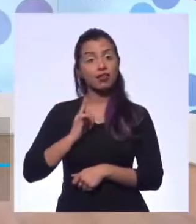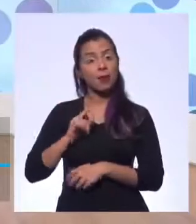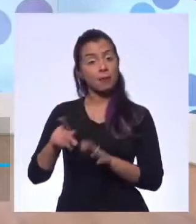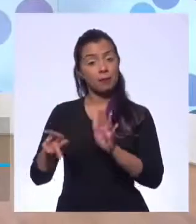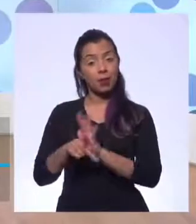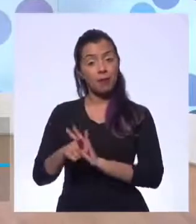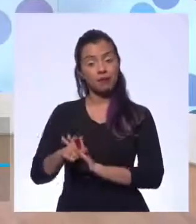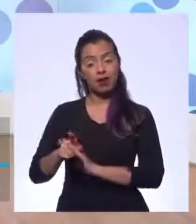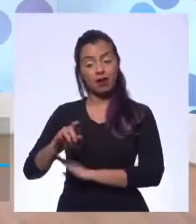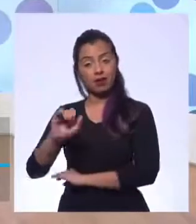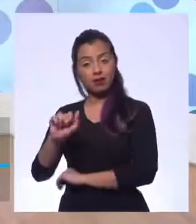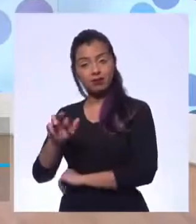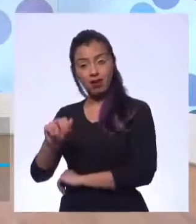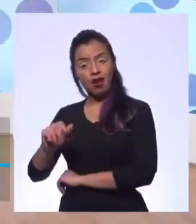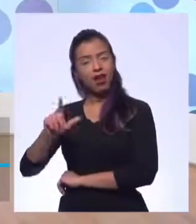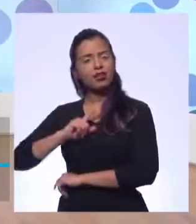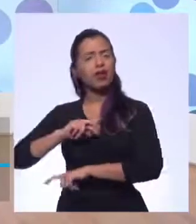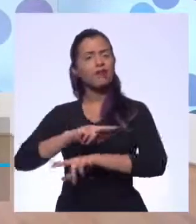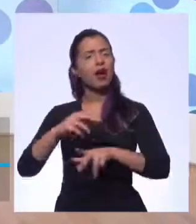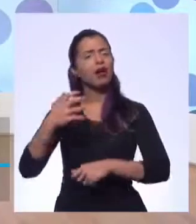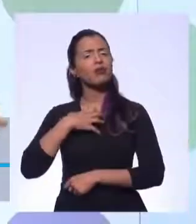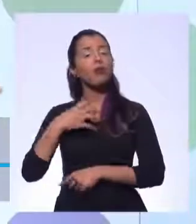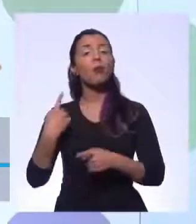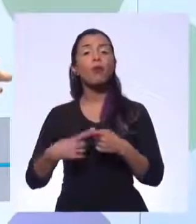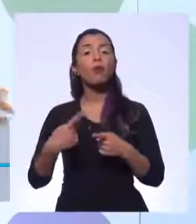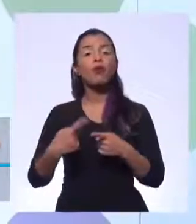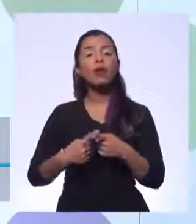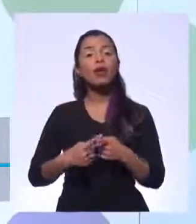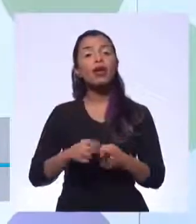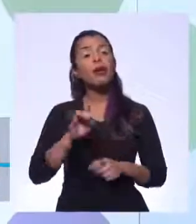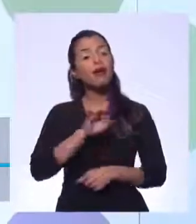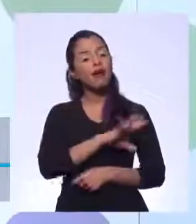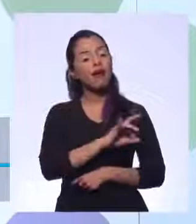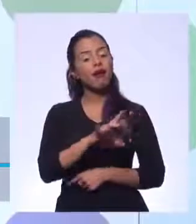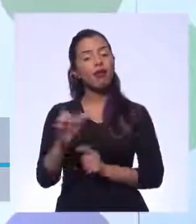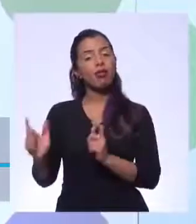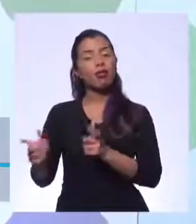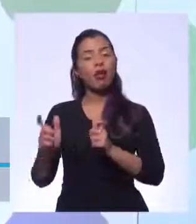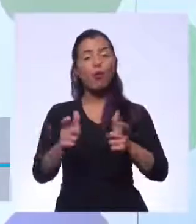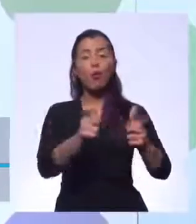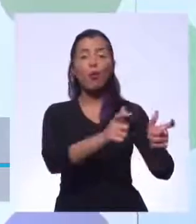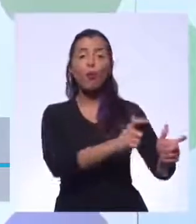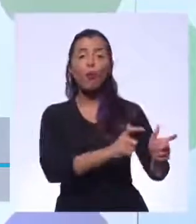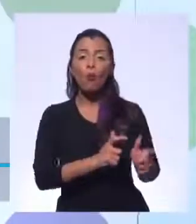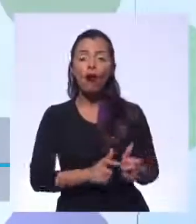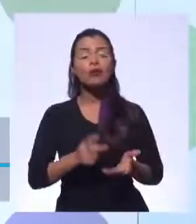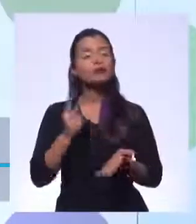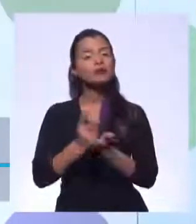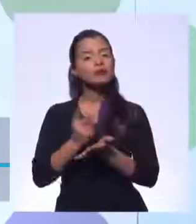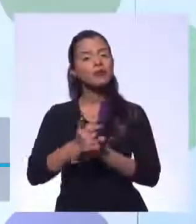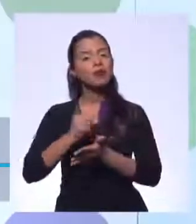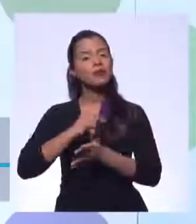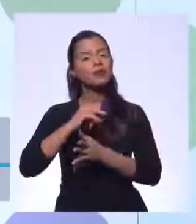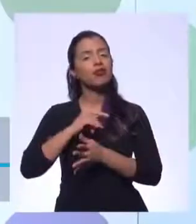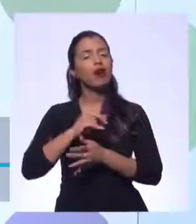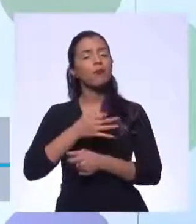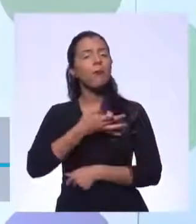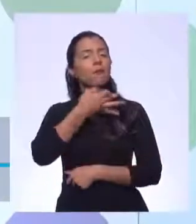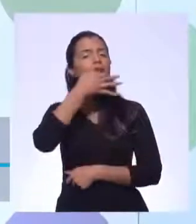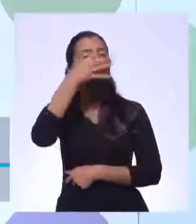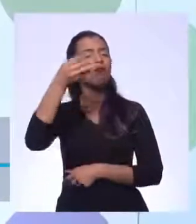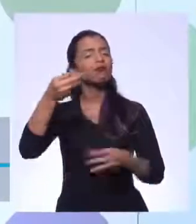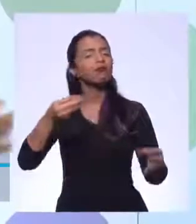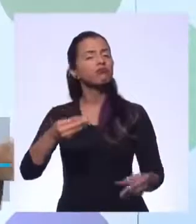várias versões, porque em cada canto que foi se contando essa história, em cada canto aumentaram um conto, colocaram alguma